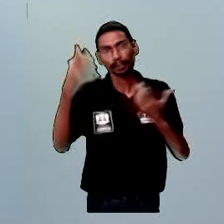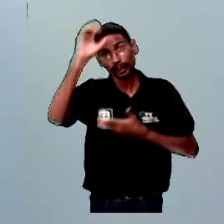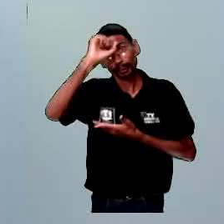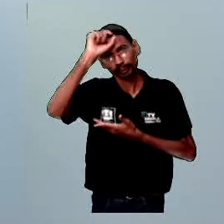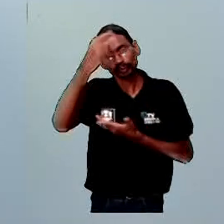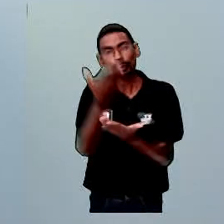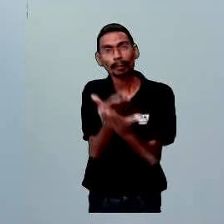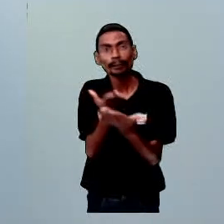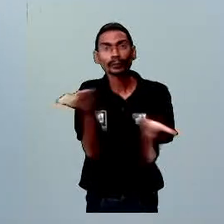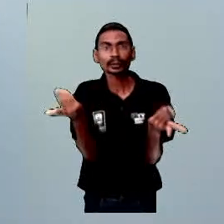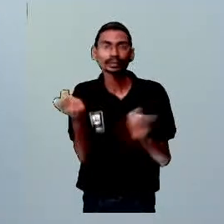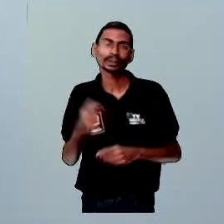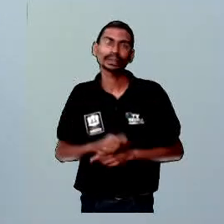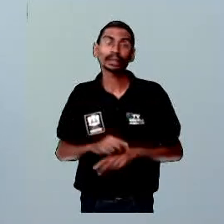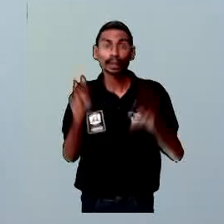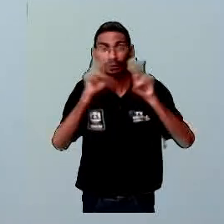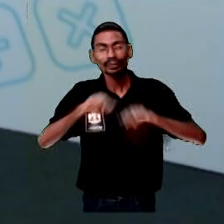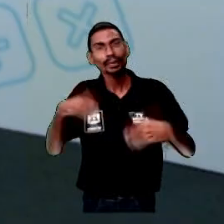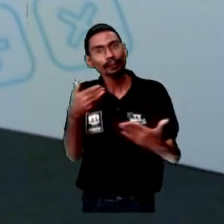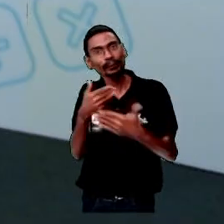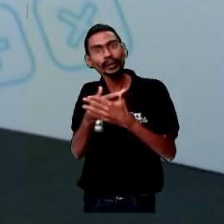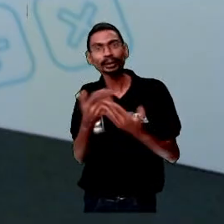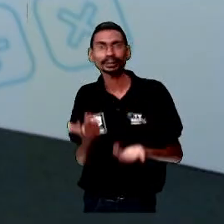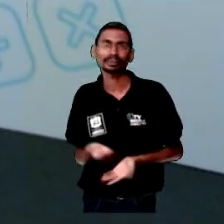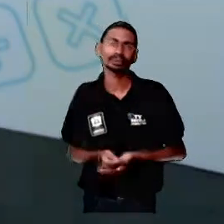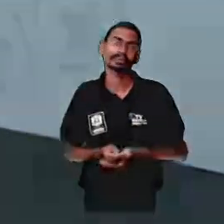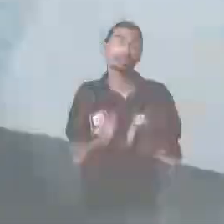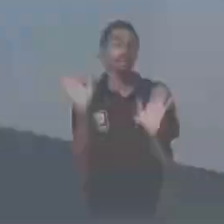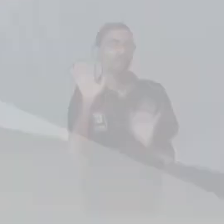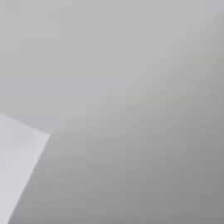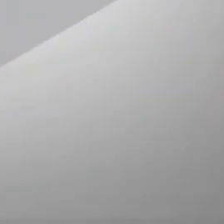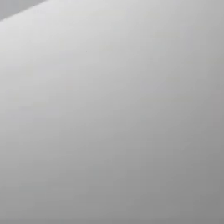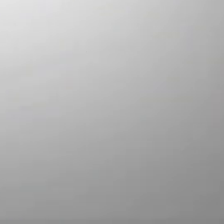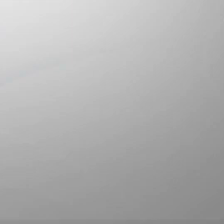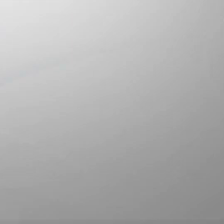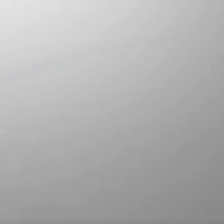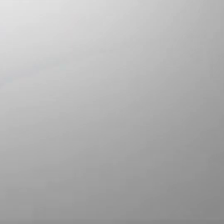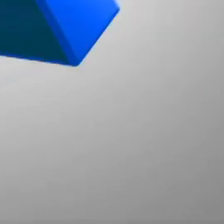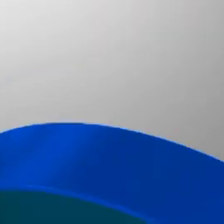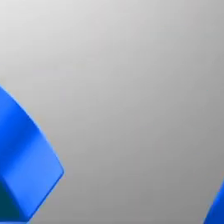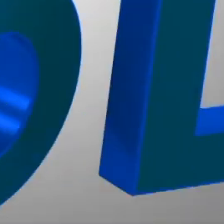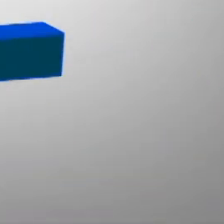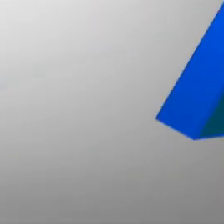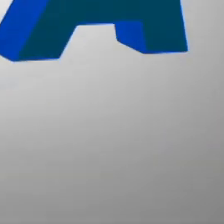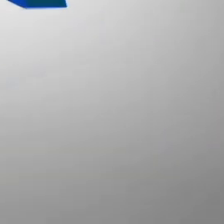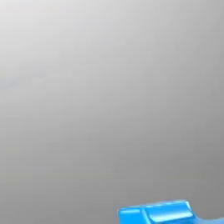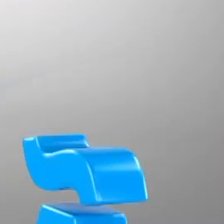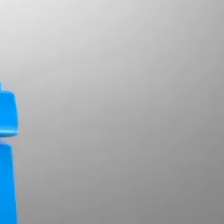aula e a gente se vê na próxima, tá bom? Até mais!